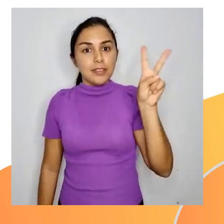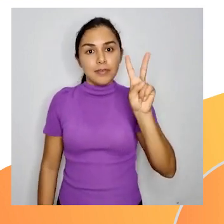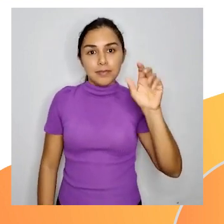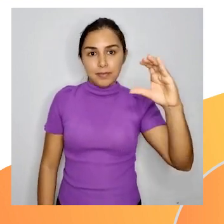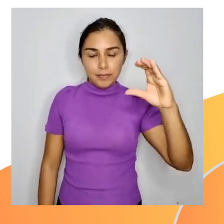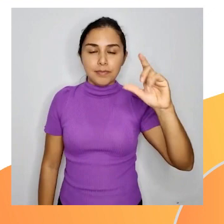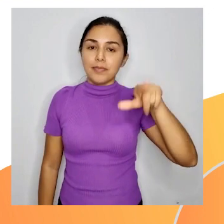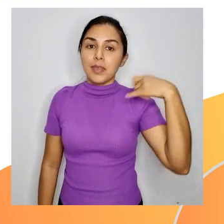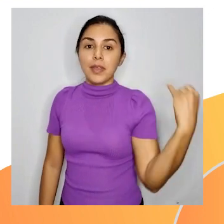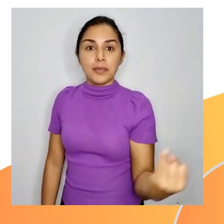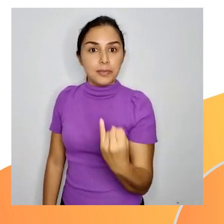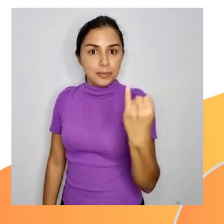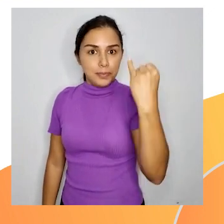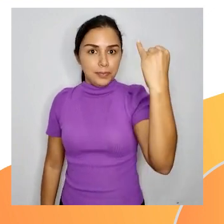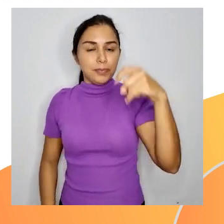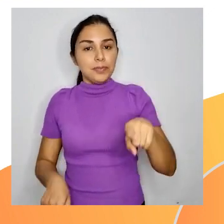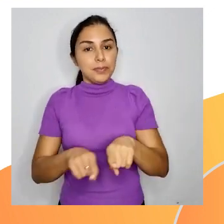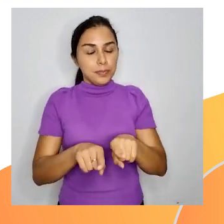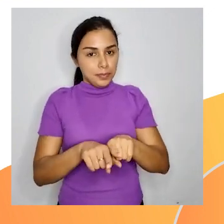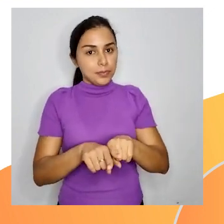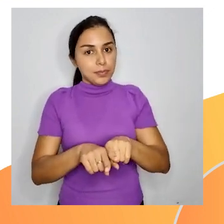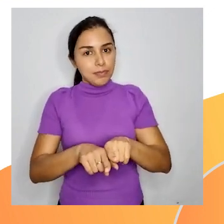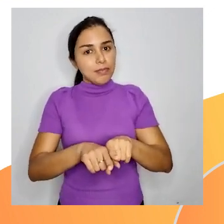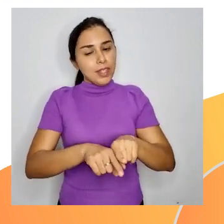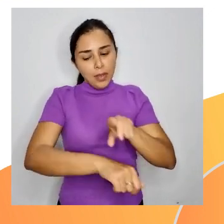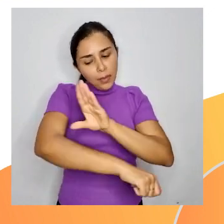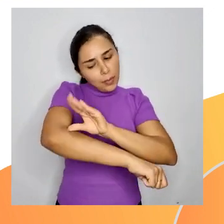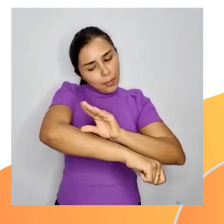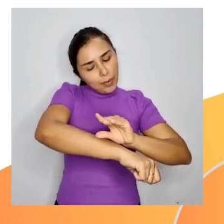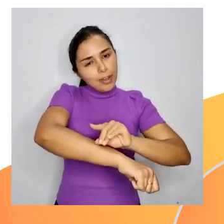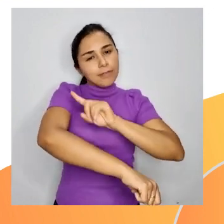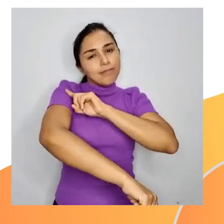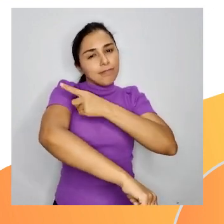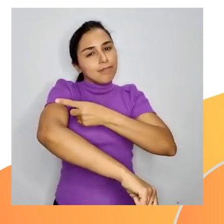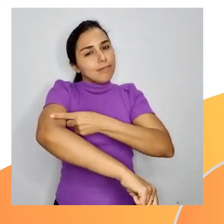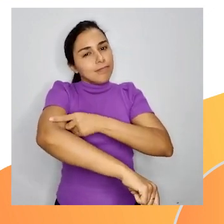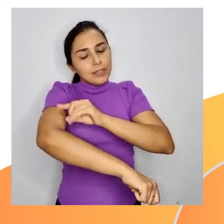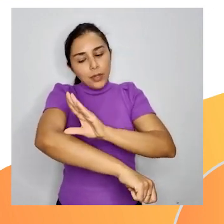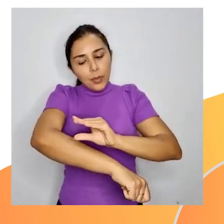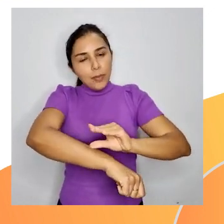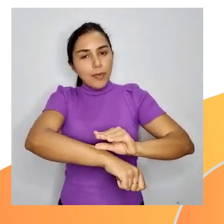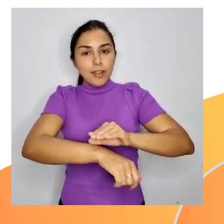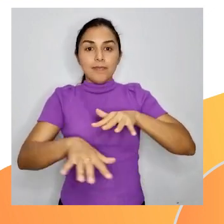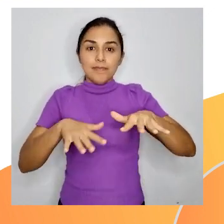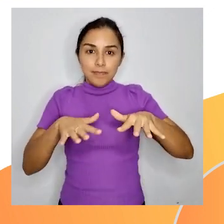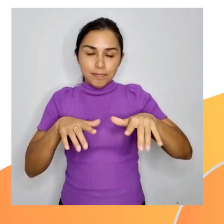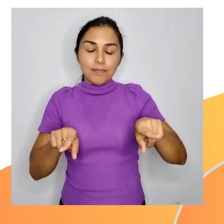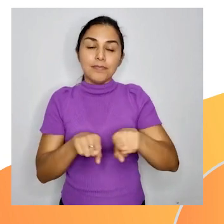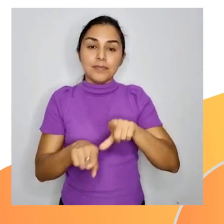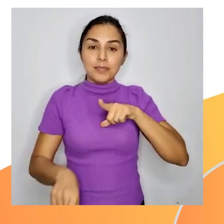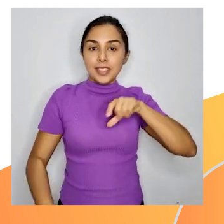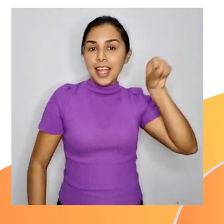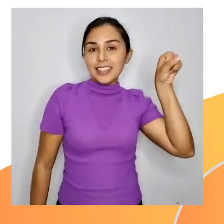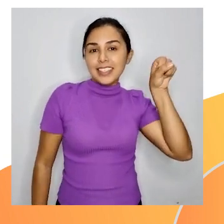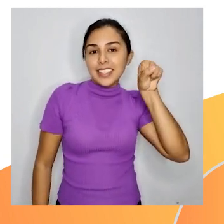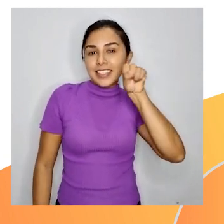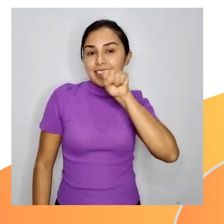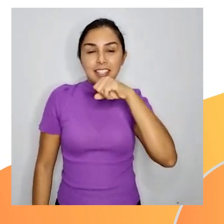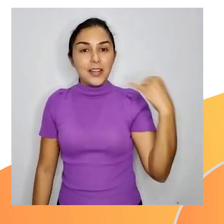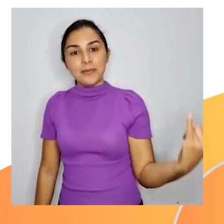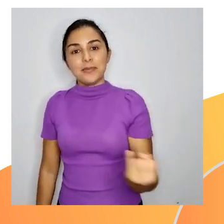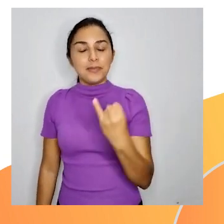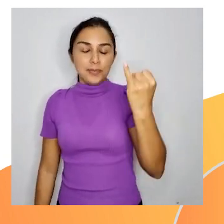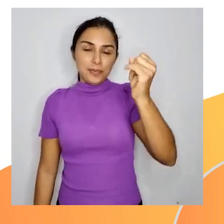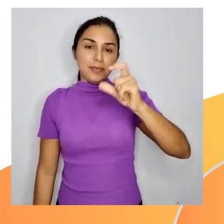vitamina C. O potássio é extremamente importante para contração e relaxamento dos nossos músculos. Nós temos a